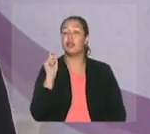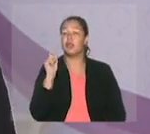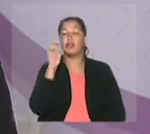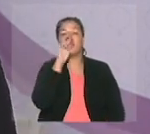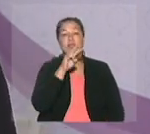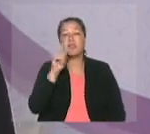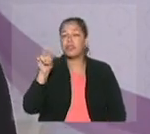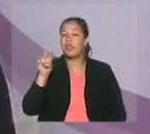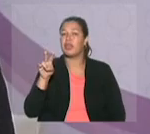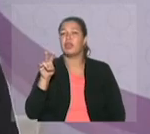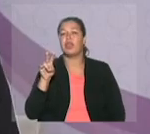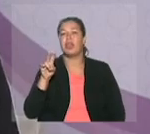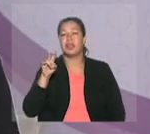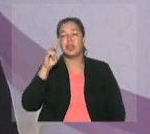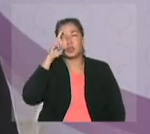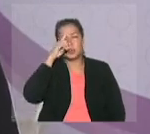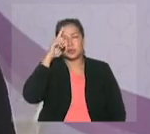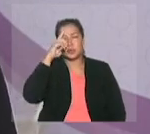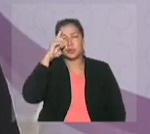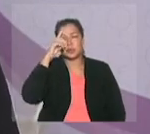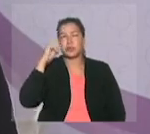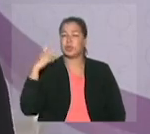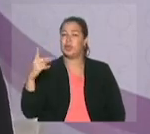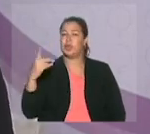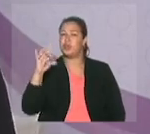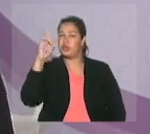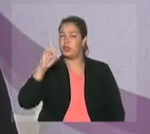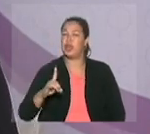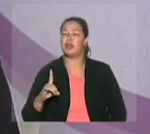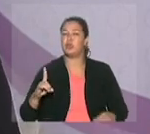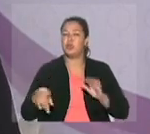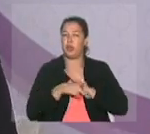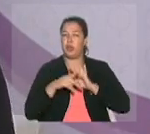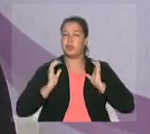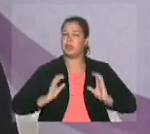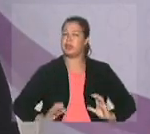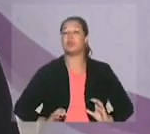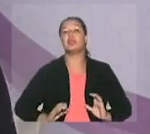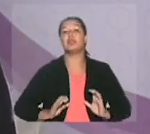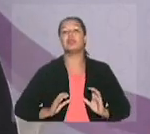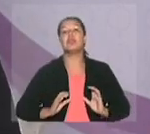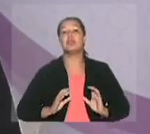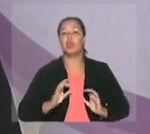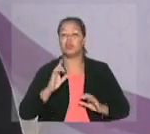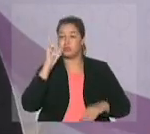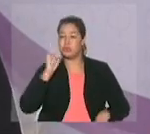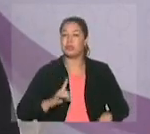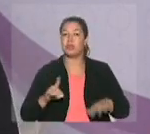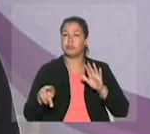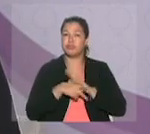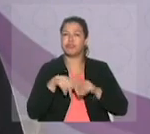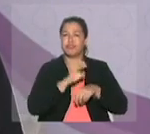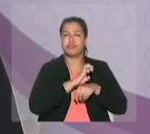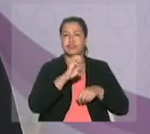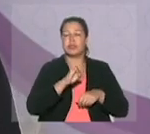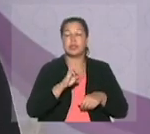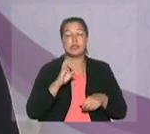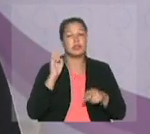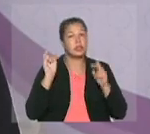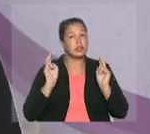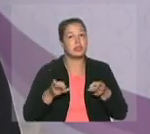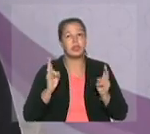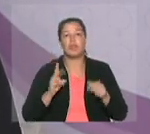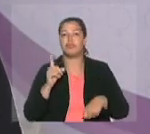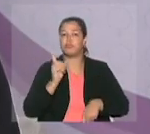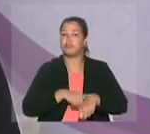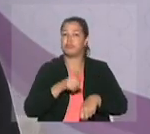dia a dia do racismo institucional os seus direitos enquanto cidadão dessa cidade, desse estado, ser o